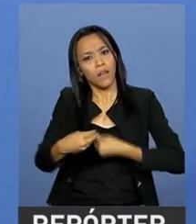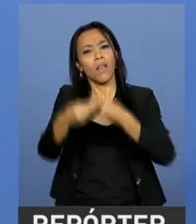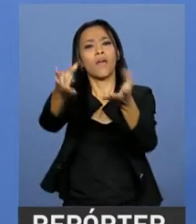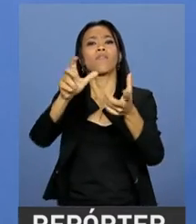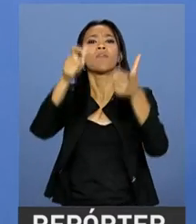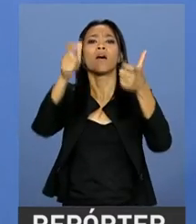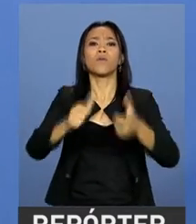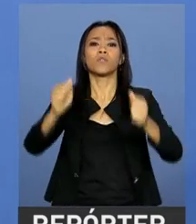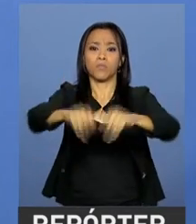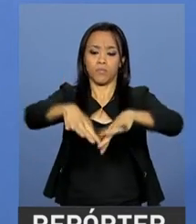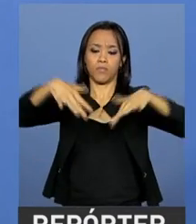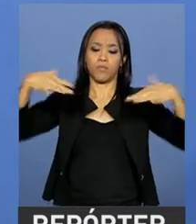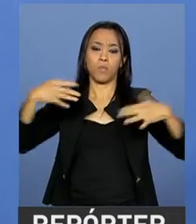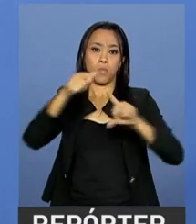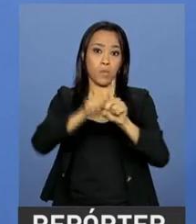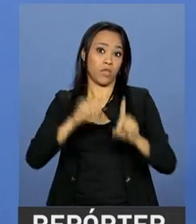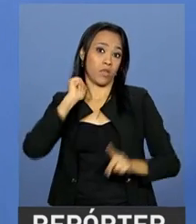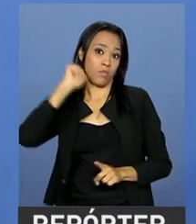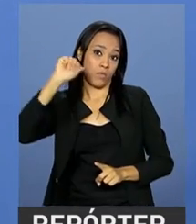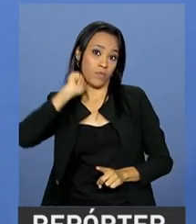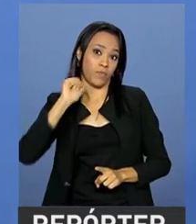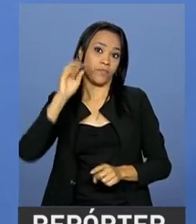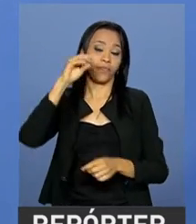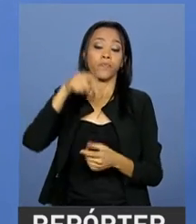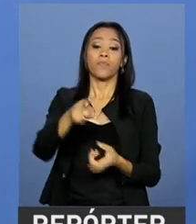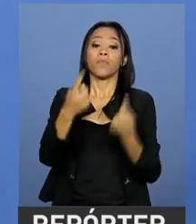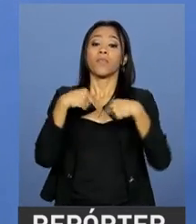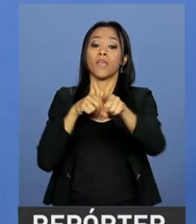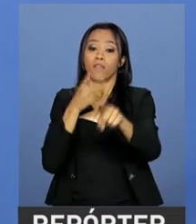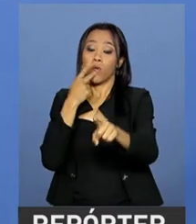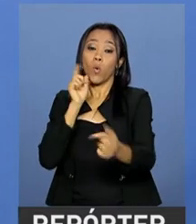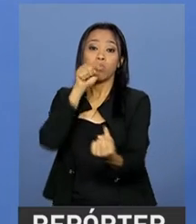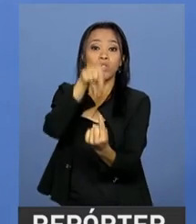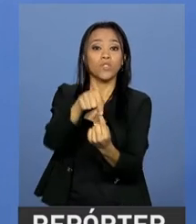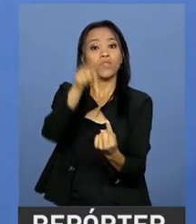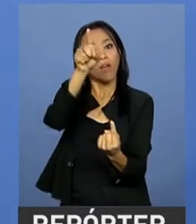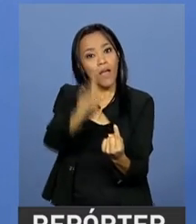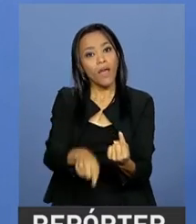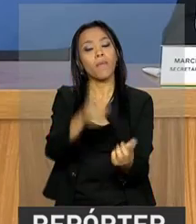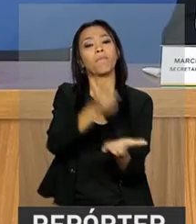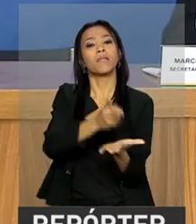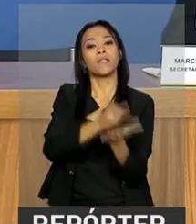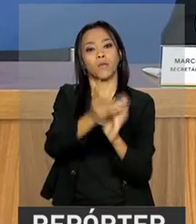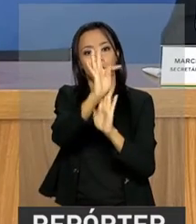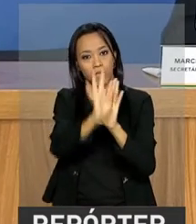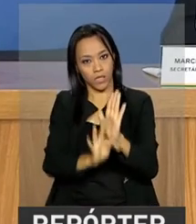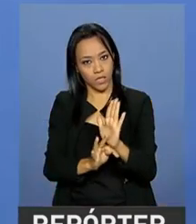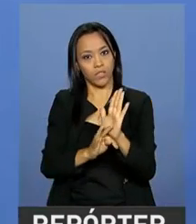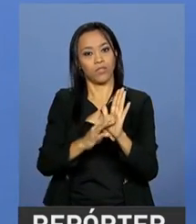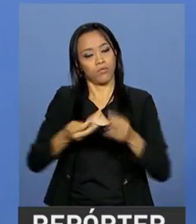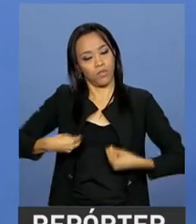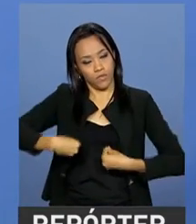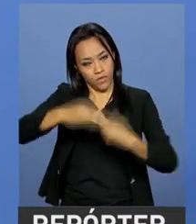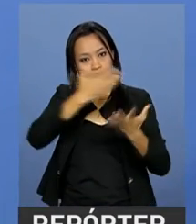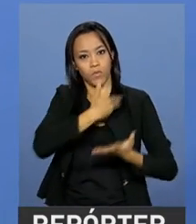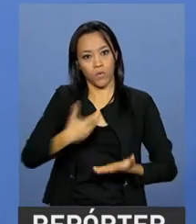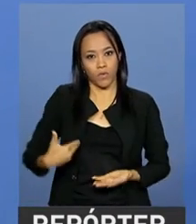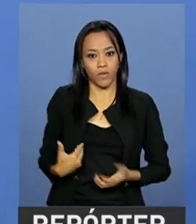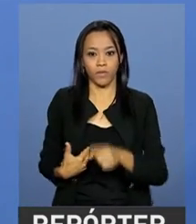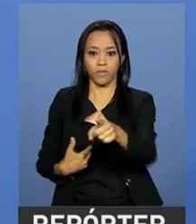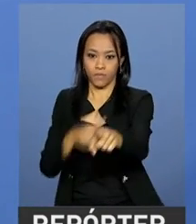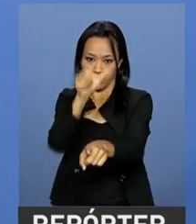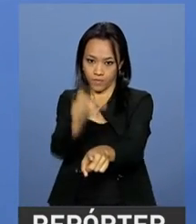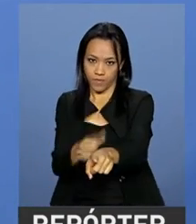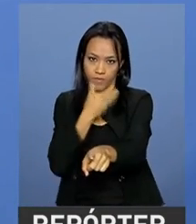abril o secretário de previdência social disse que o objetivo é manter o texto enviado pelo governo o principal intuito da